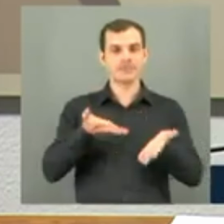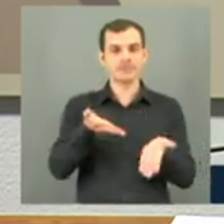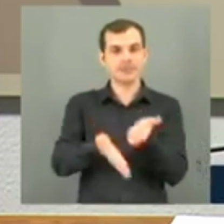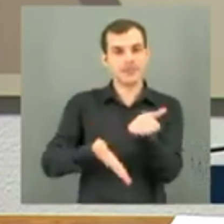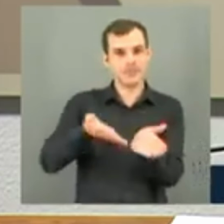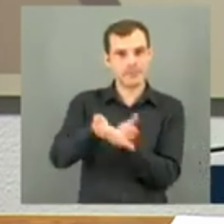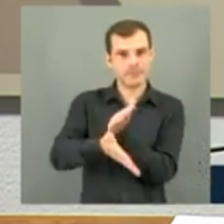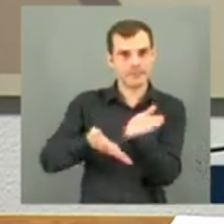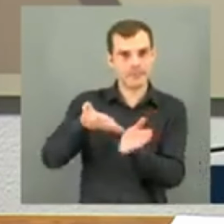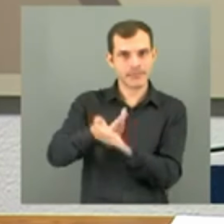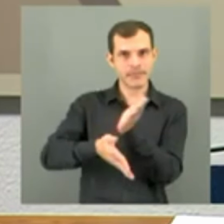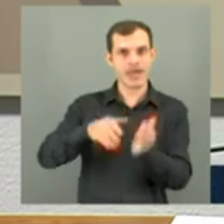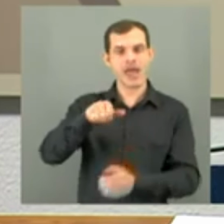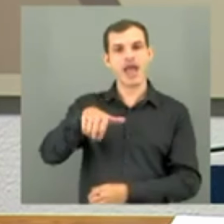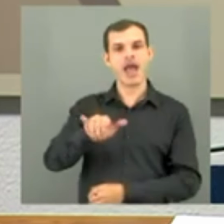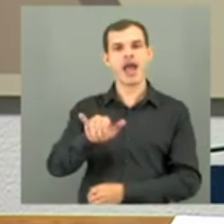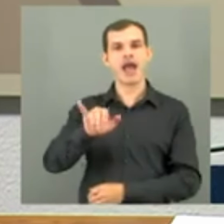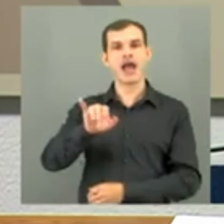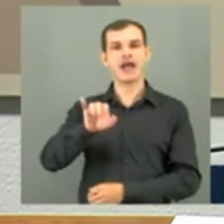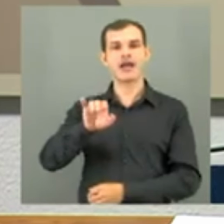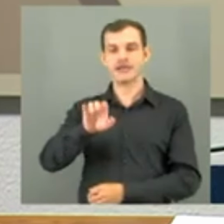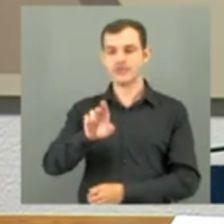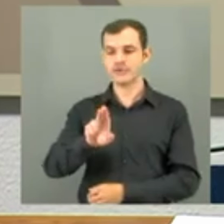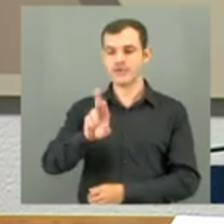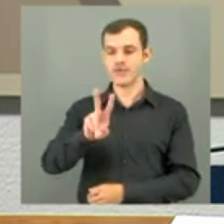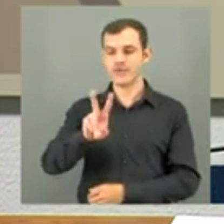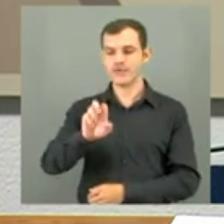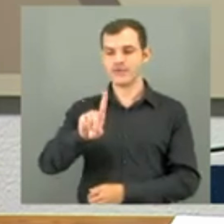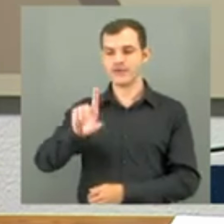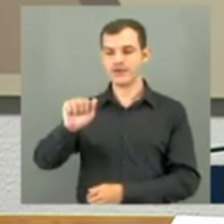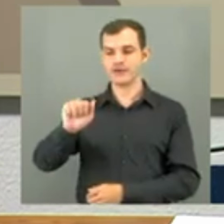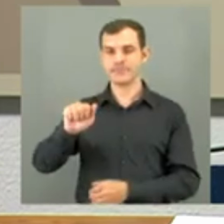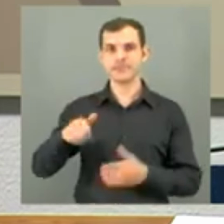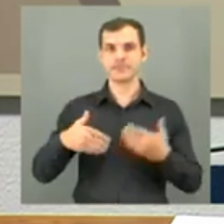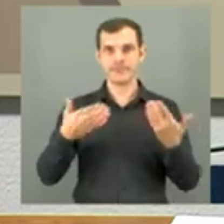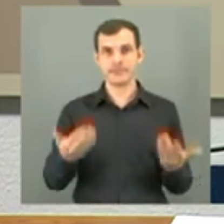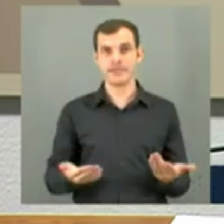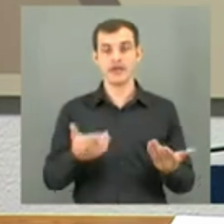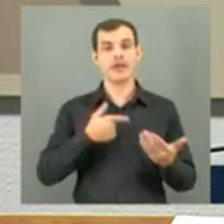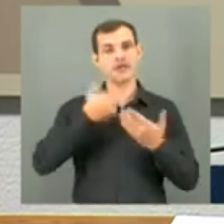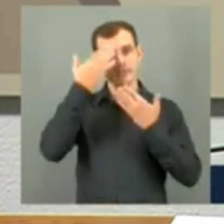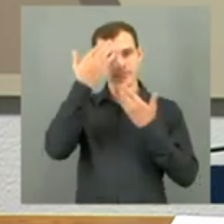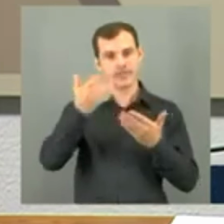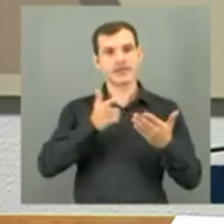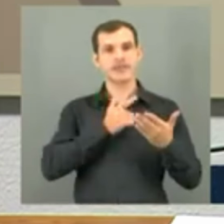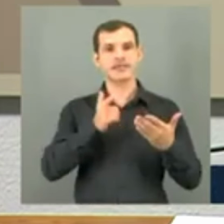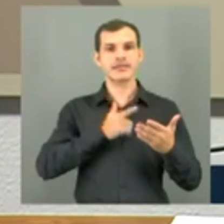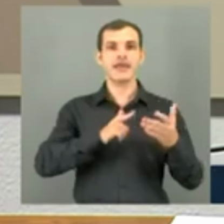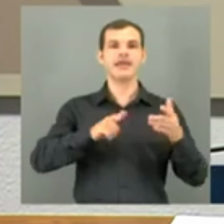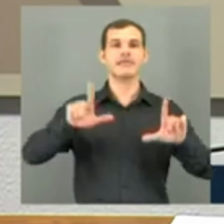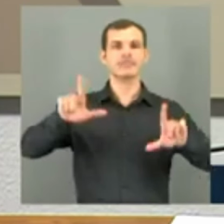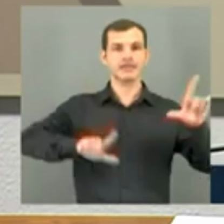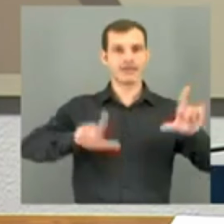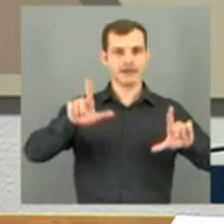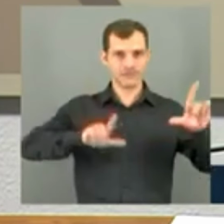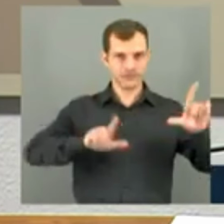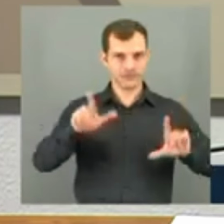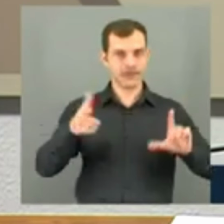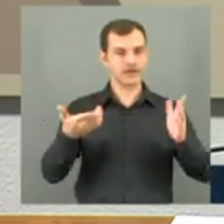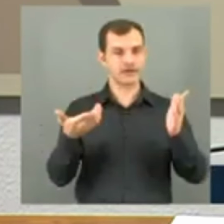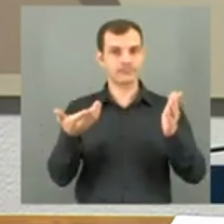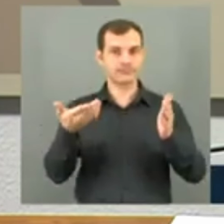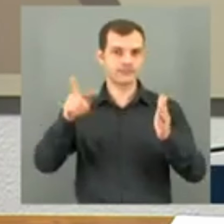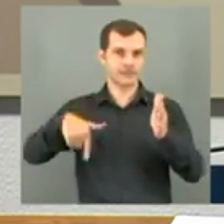informo que a audiência tem a cobertura da TV Senado, da Agência Senado, do Jornal do Senado, da Rádio Senado